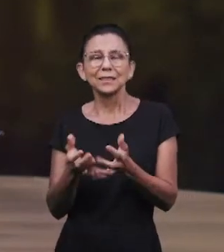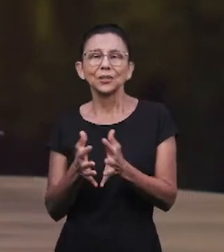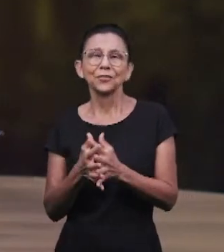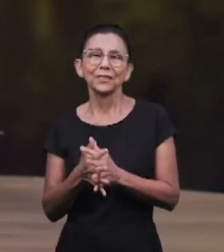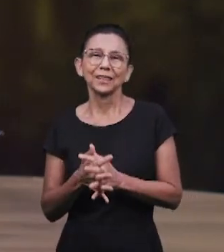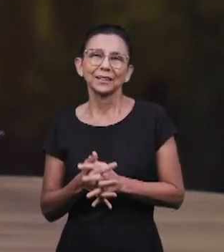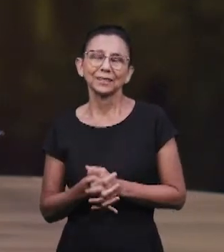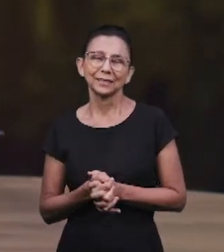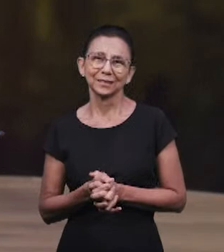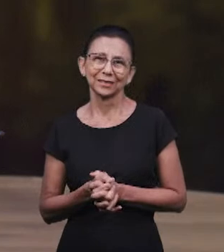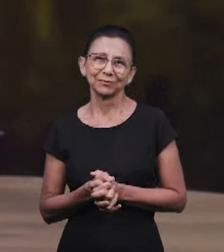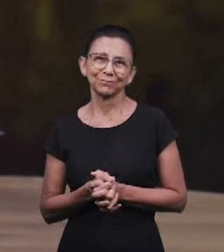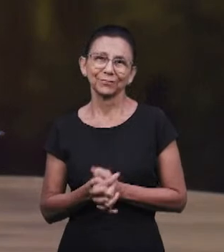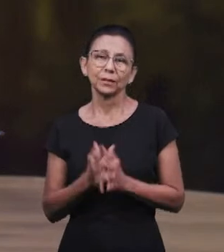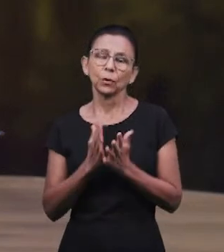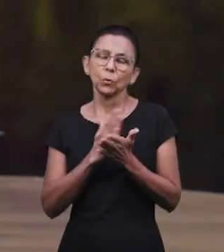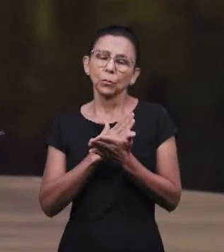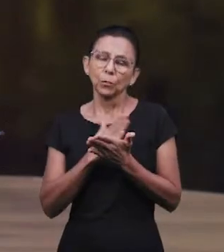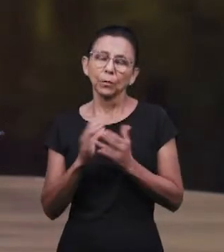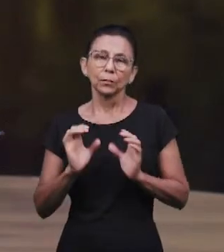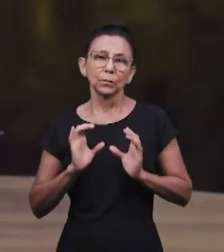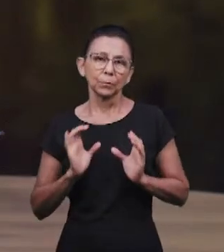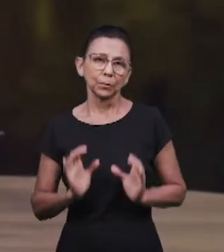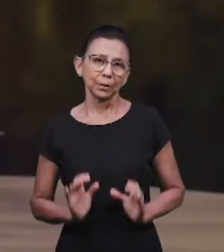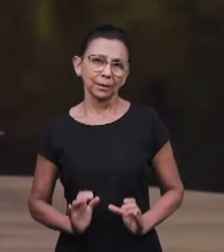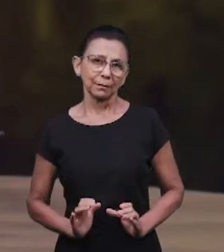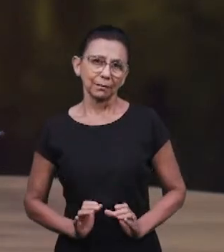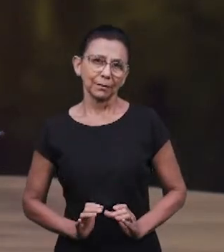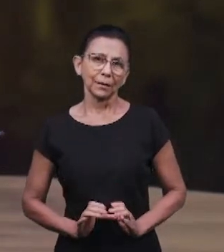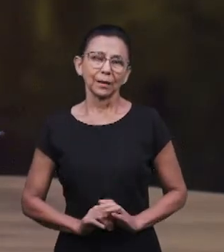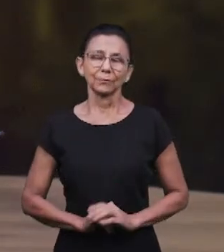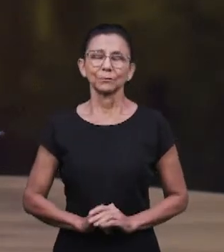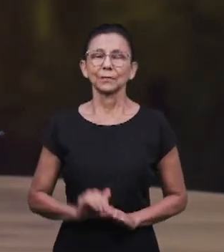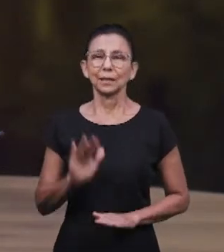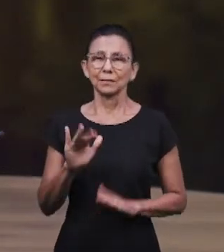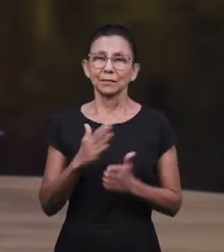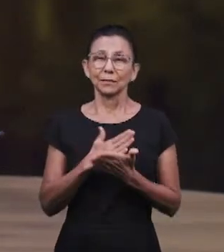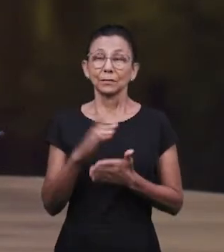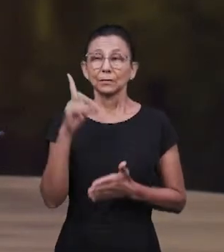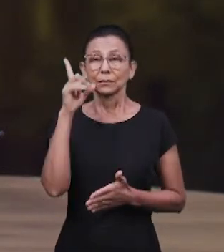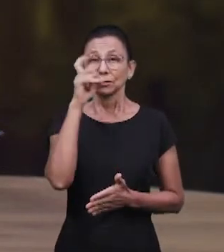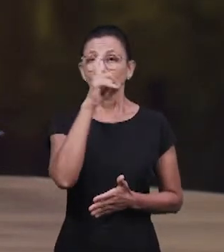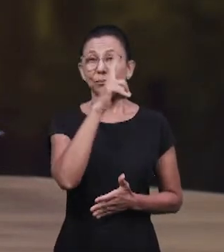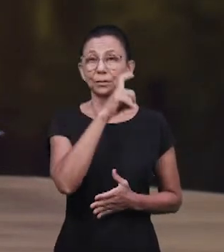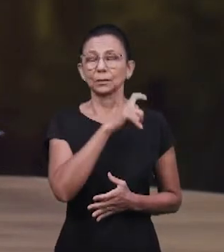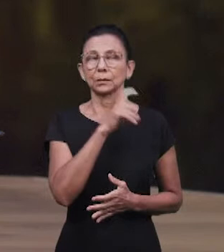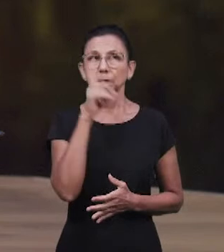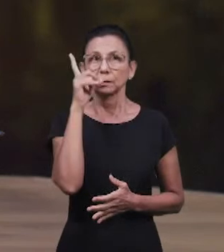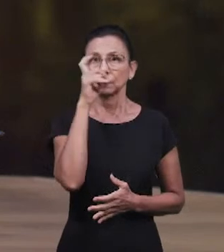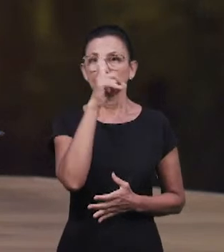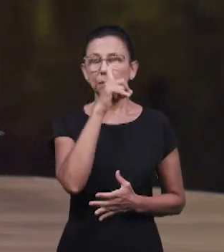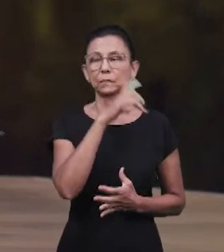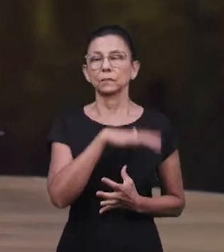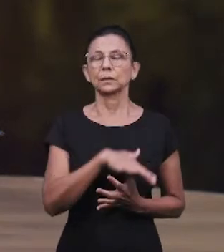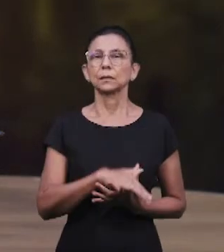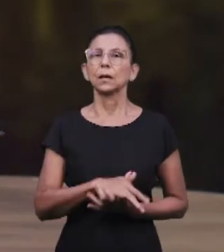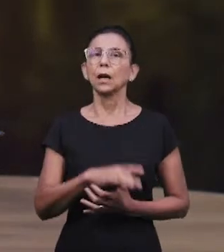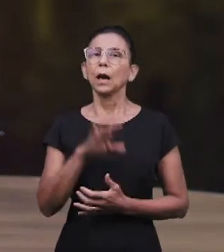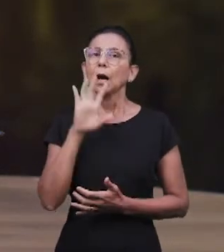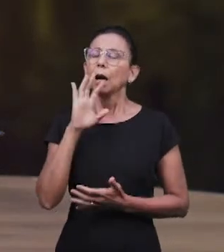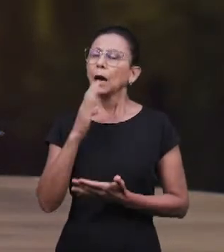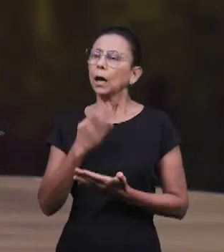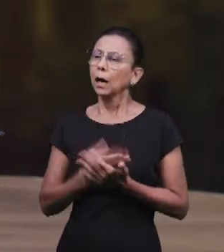são sensíveis. Agora eles estão começando a se comportar. No começo, às vezes, é difícil, mas